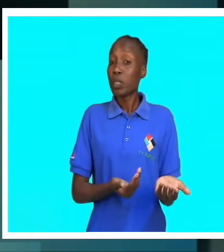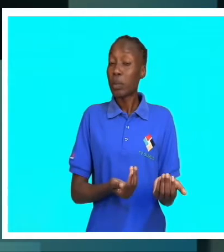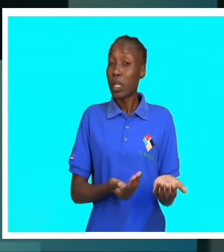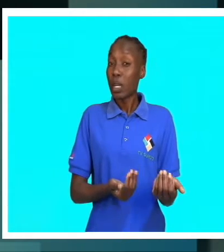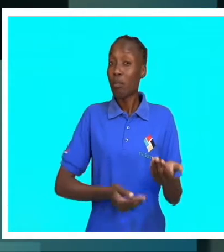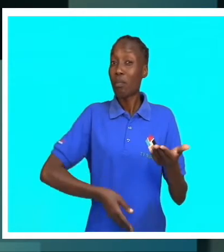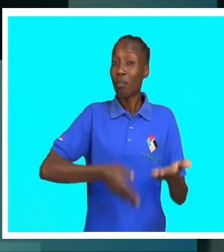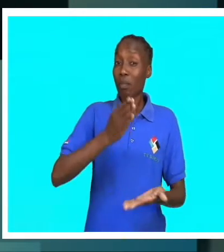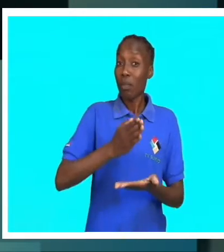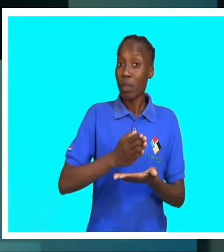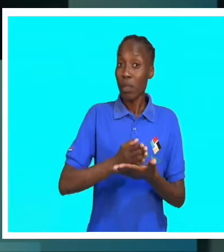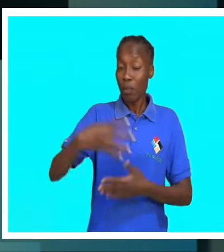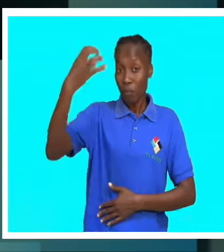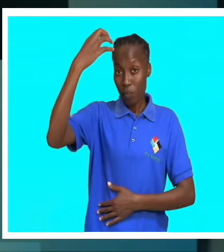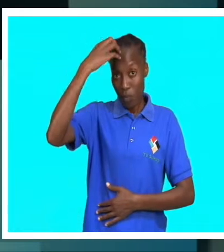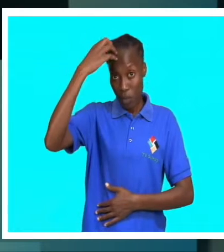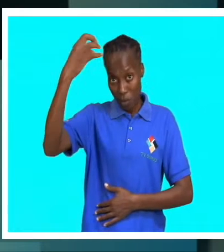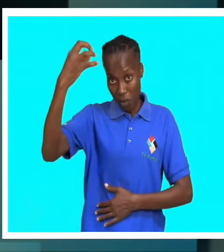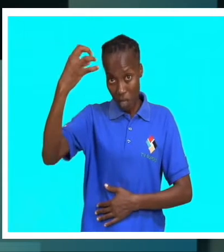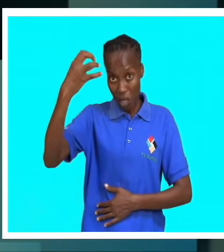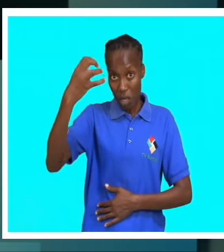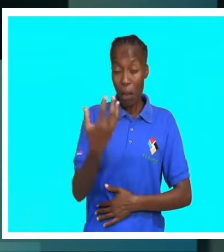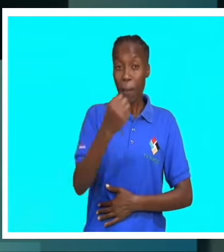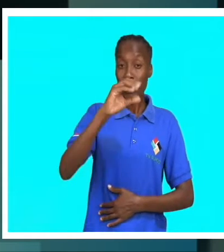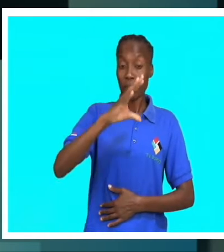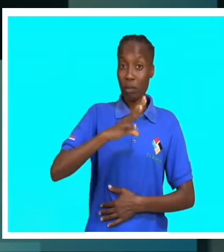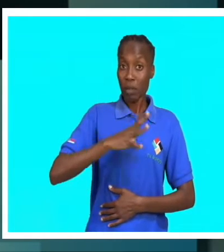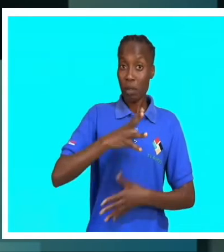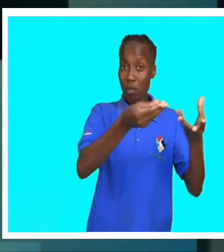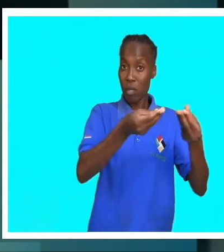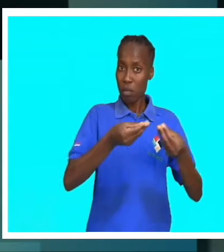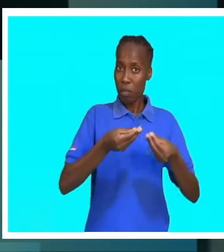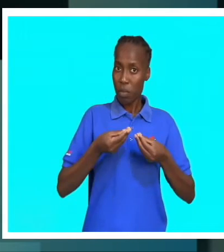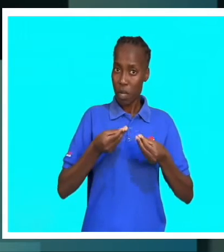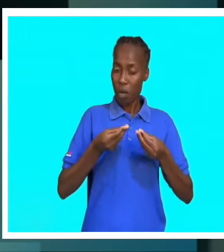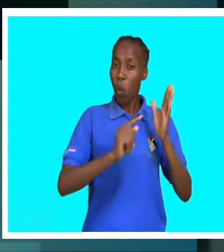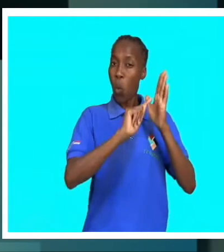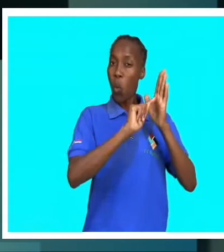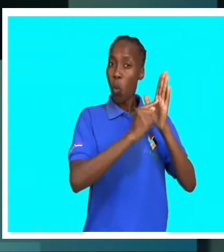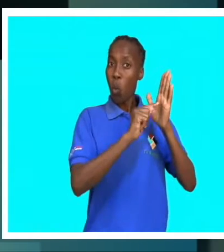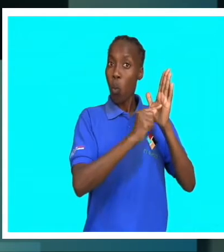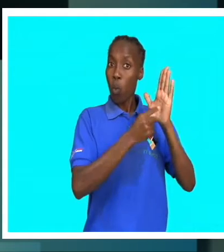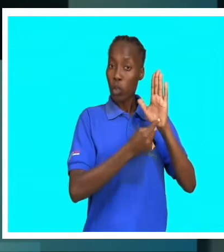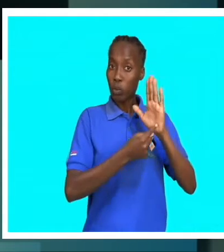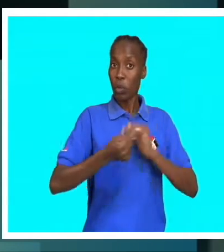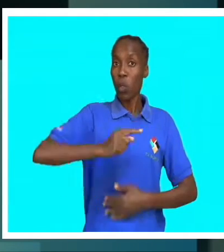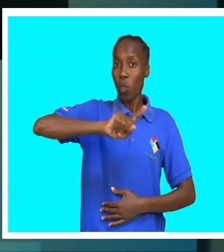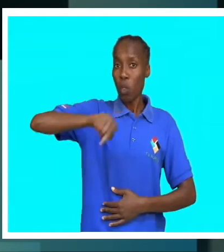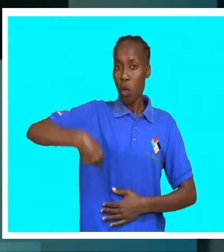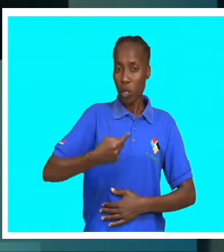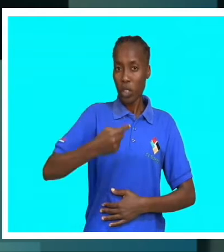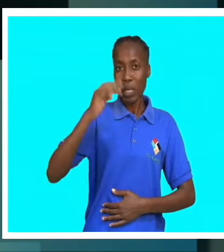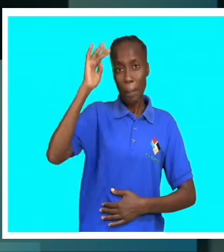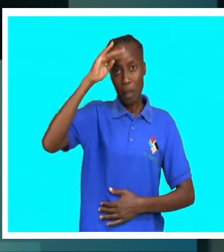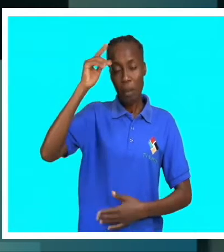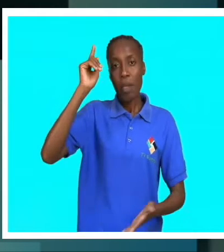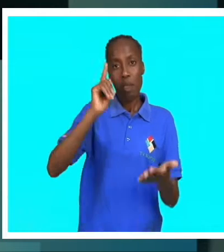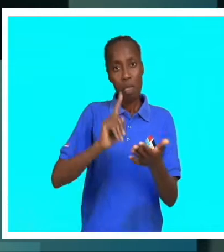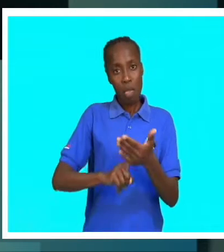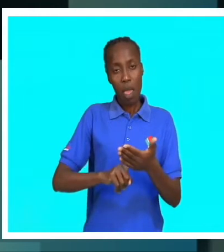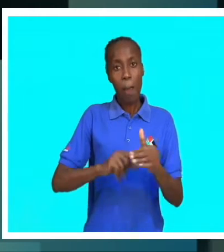Esperamos, com certeza, que o governo receba essas recomendações. E, evidentemente, achamos que é um bom